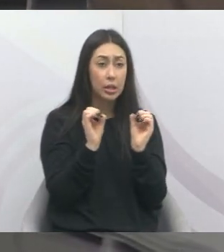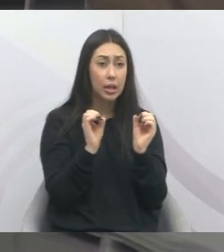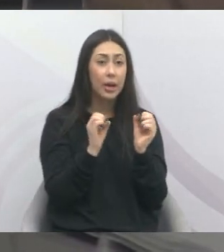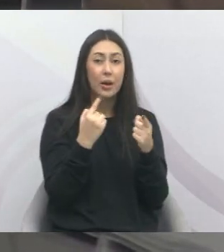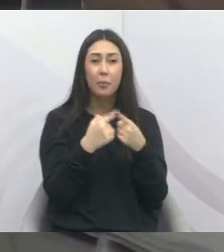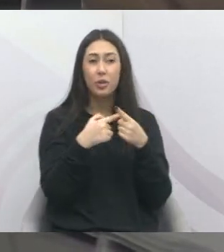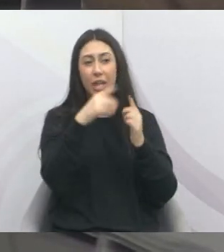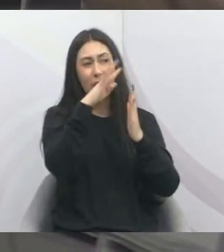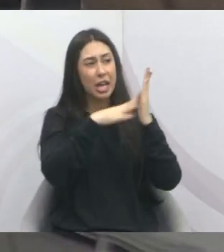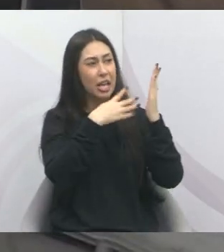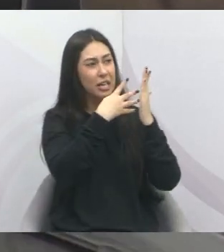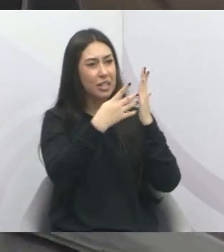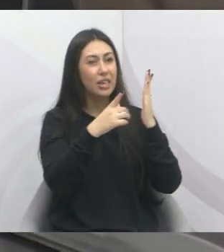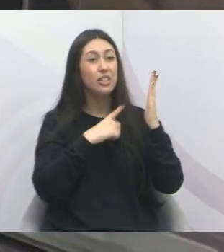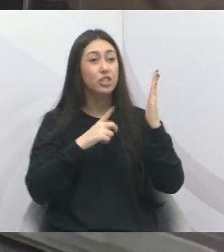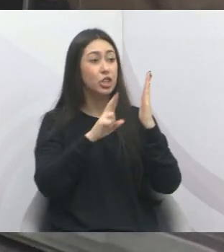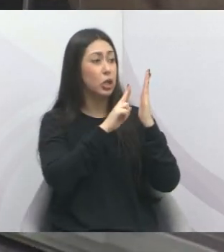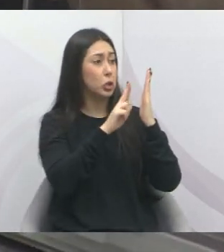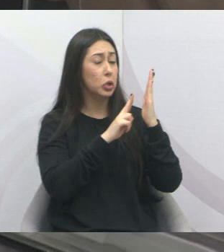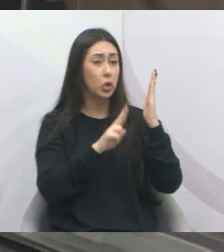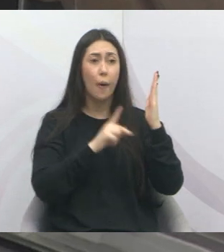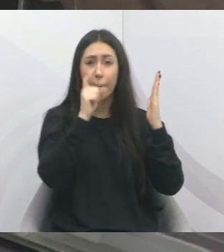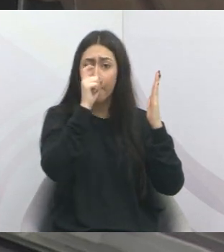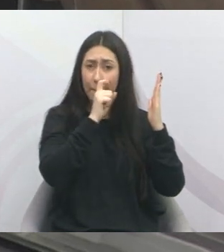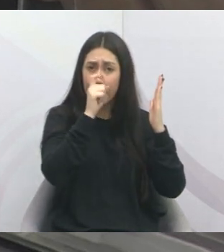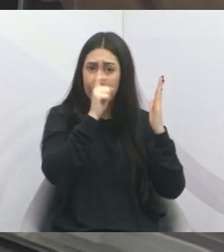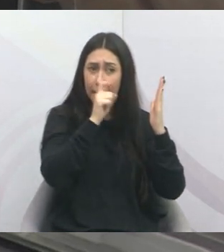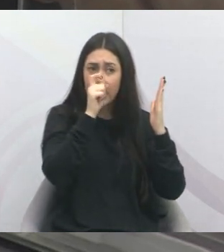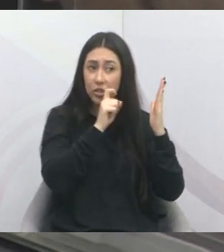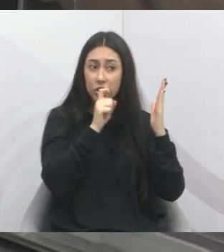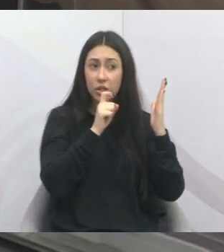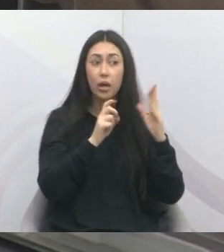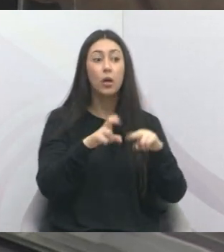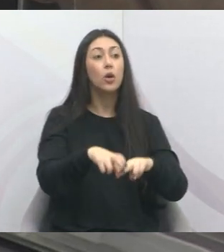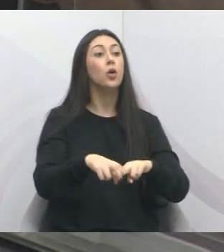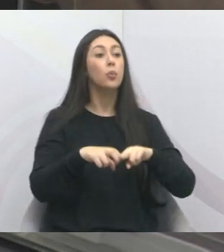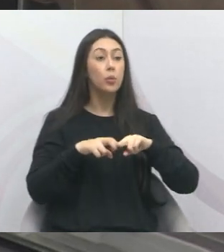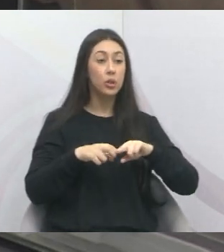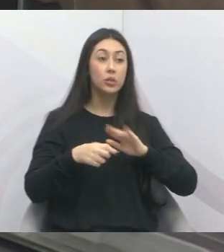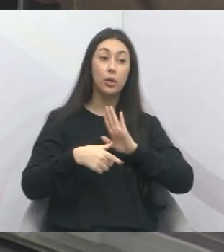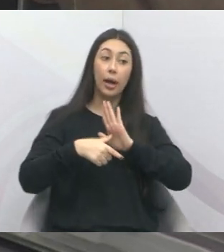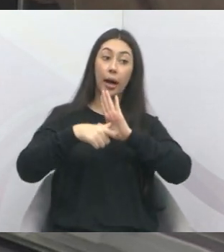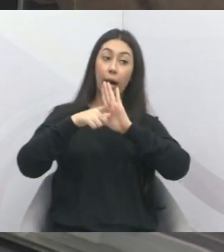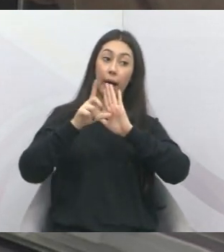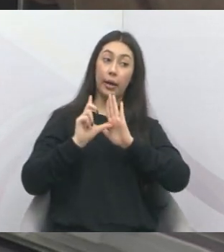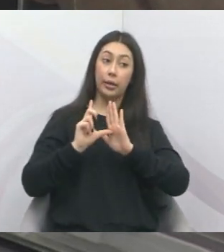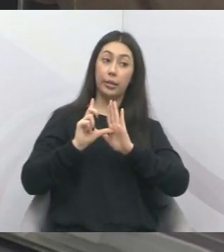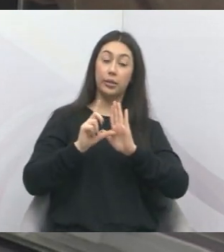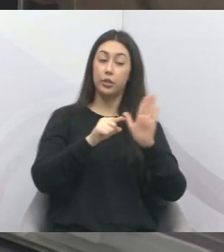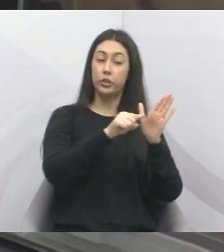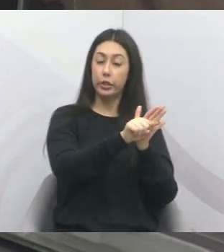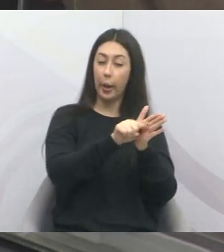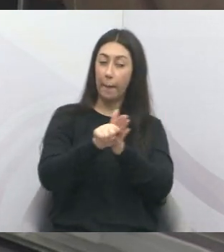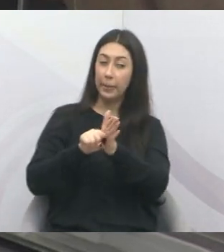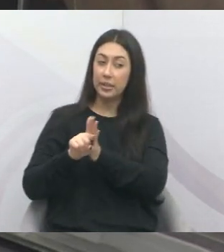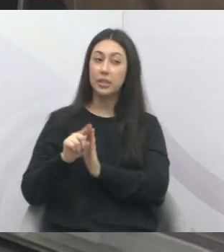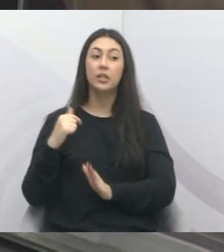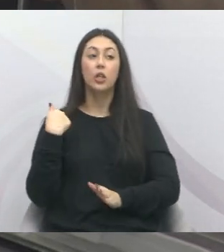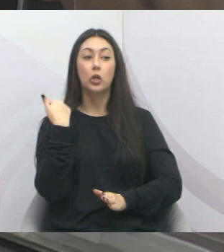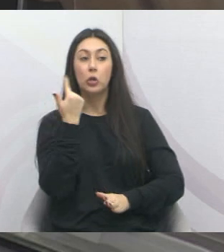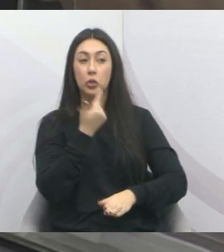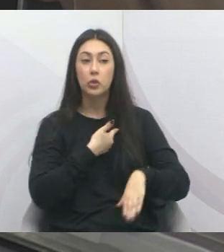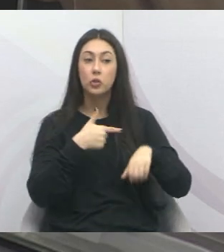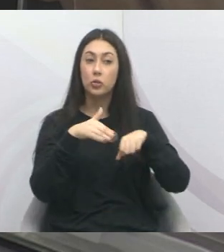escalas com nome de gente que nunca tinha aparecido lá. Foi por isso que, antes de abrir qualquer investigação nessa casa, nós levamos ao